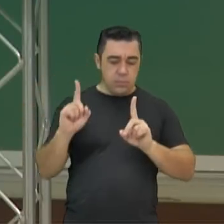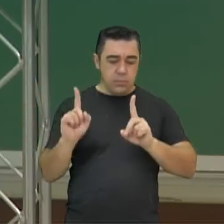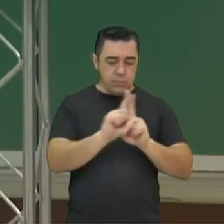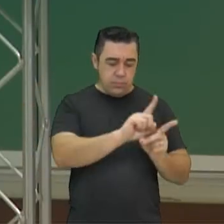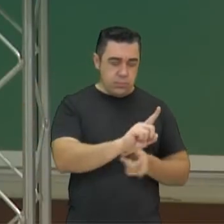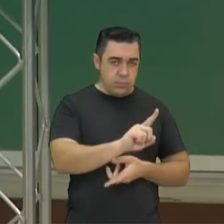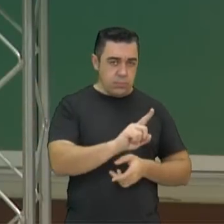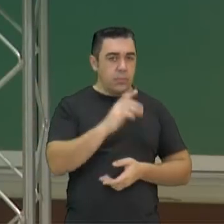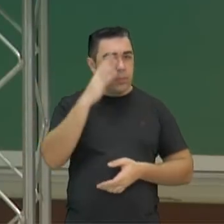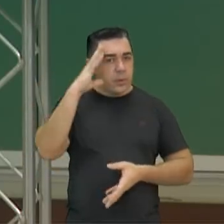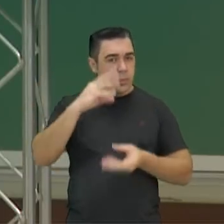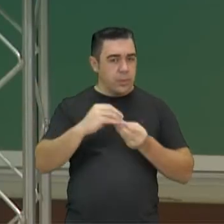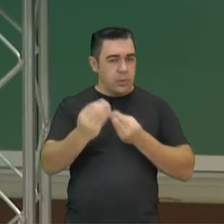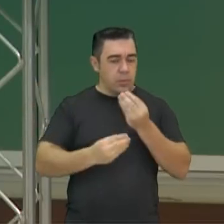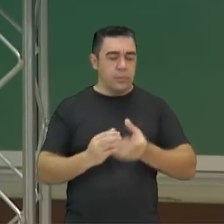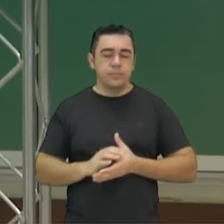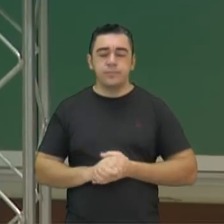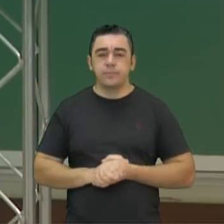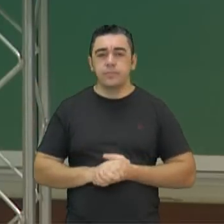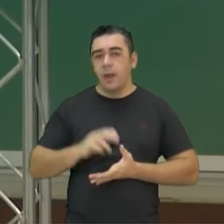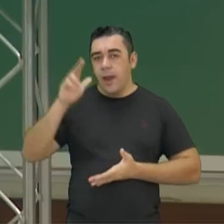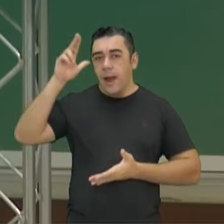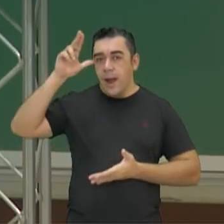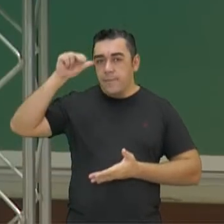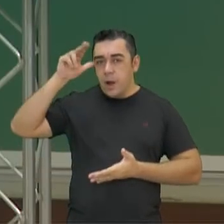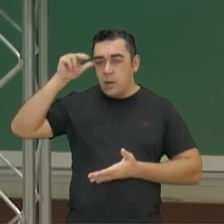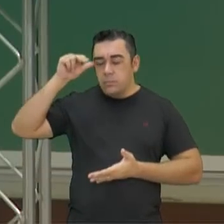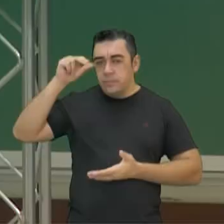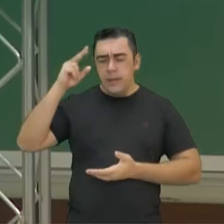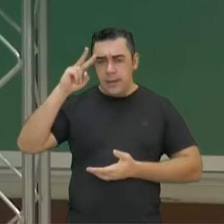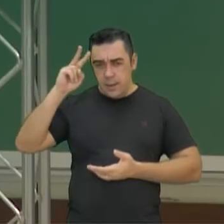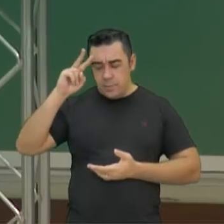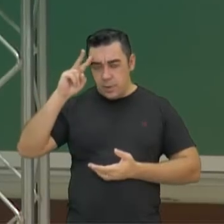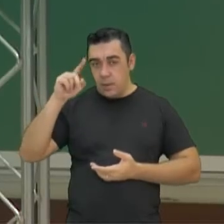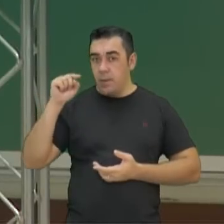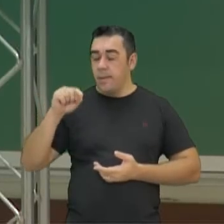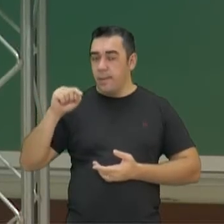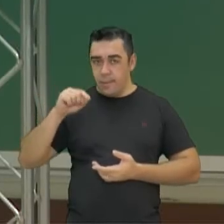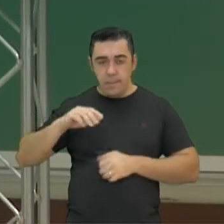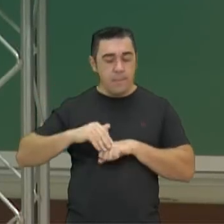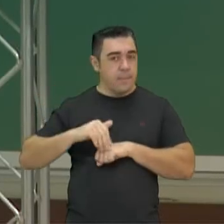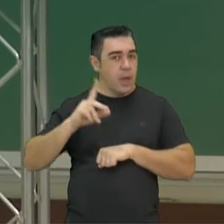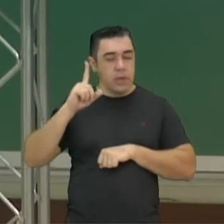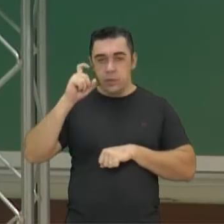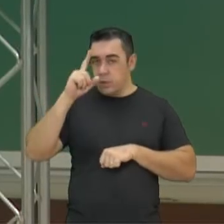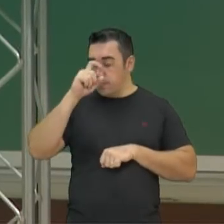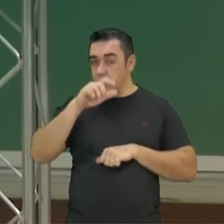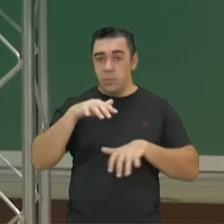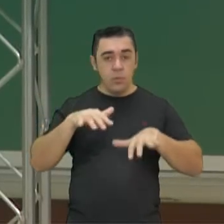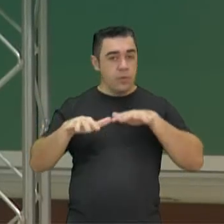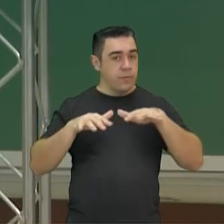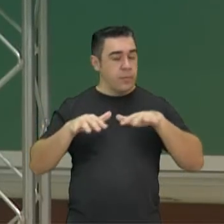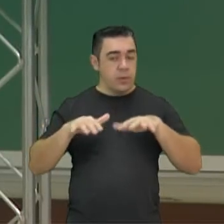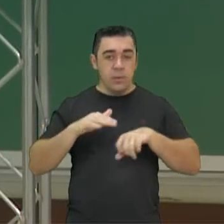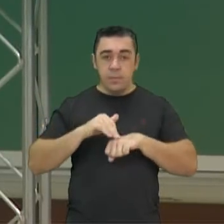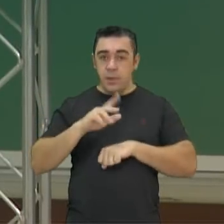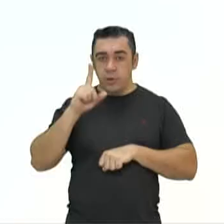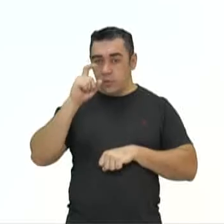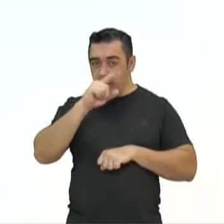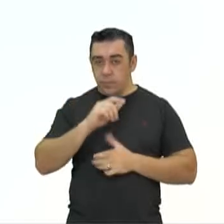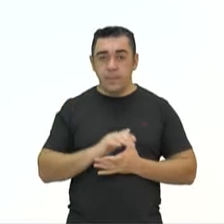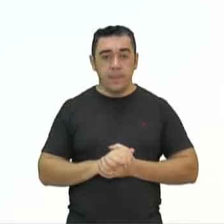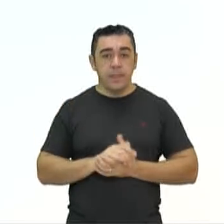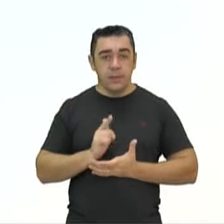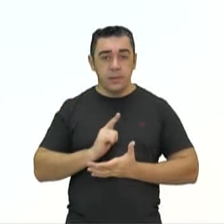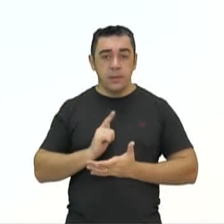jogada. O cavalo, que eu falei para vocês que é uma das peças mais difíceis de vocês entenderem o movimento. Ele movimenta e